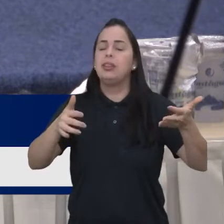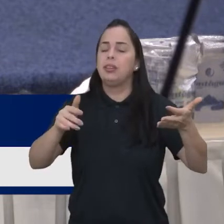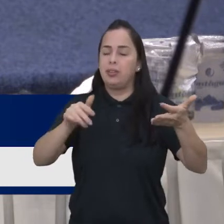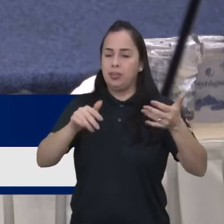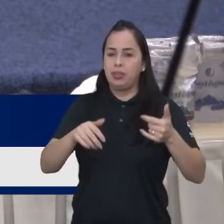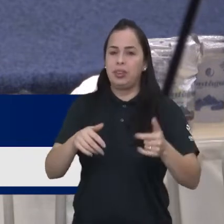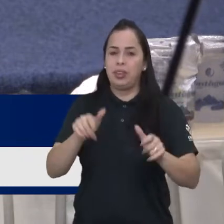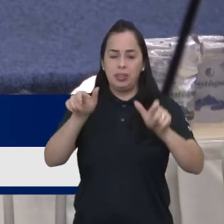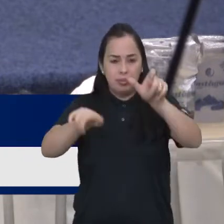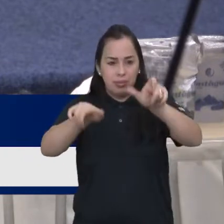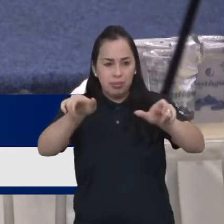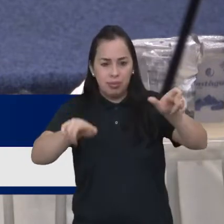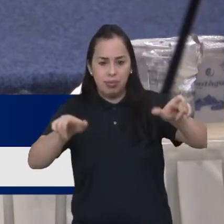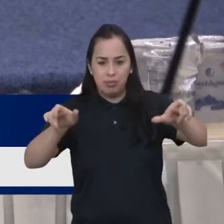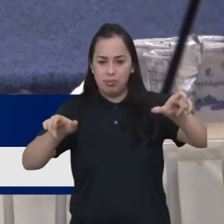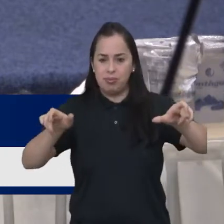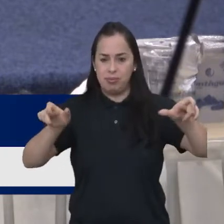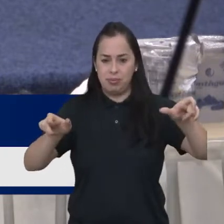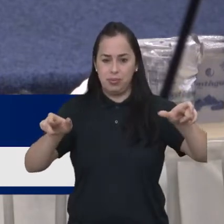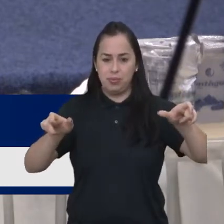Ângela, para a nossa